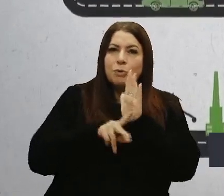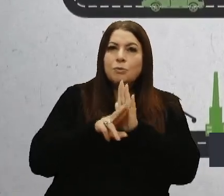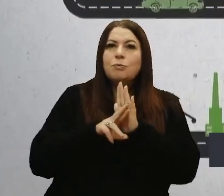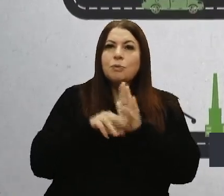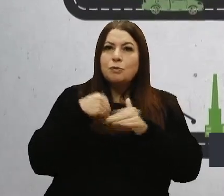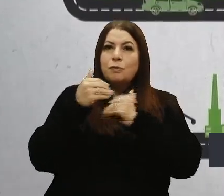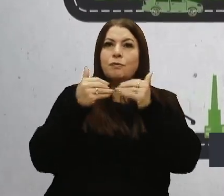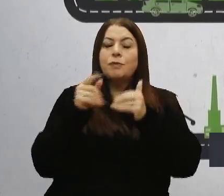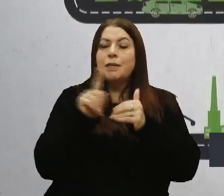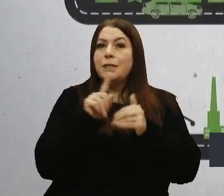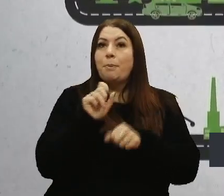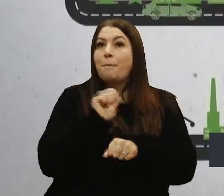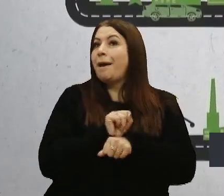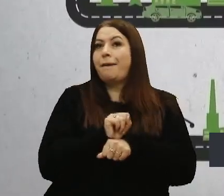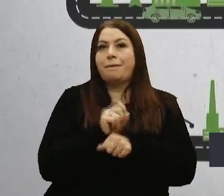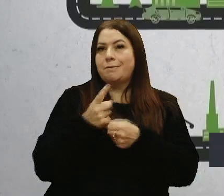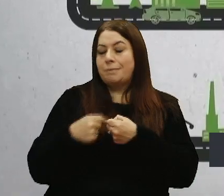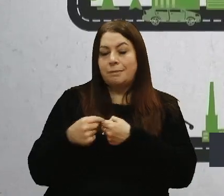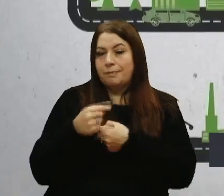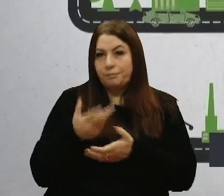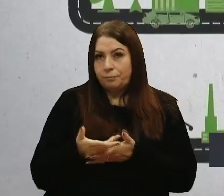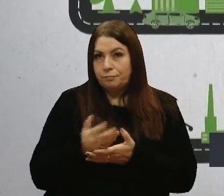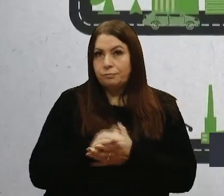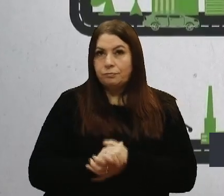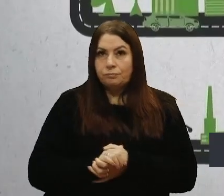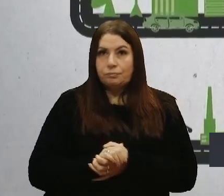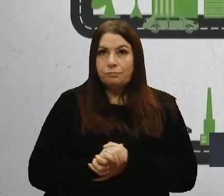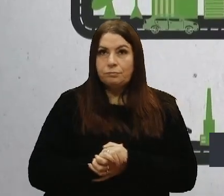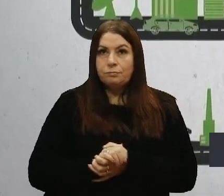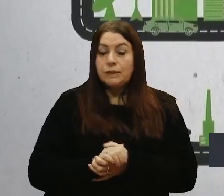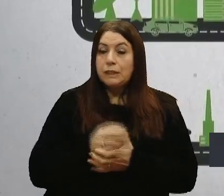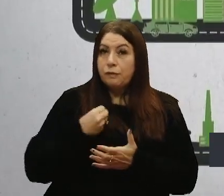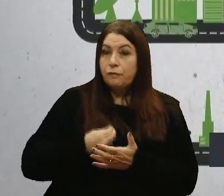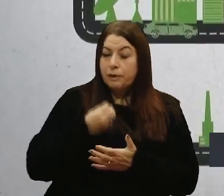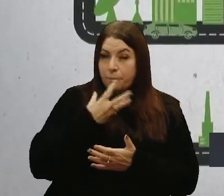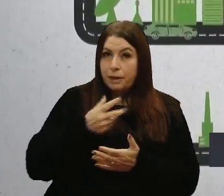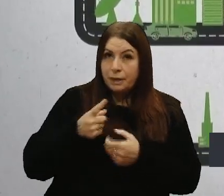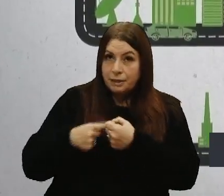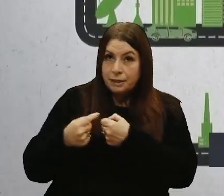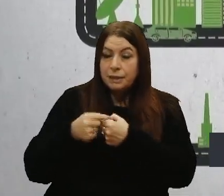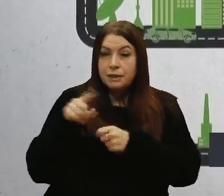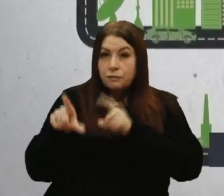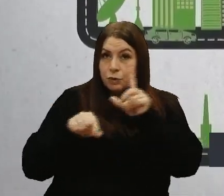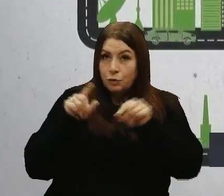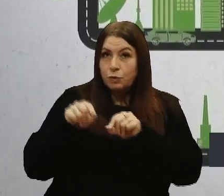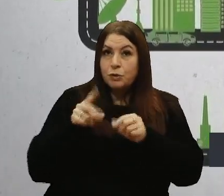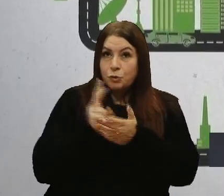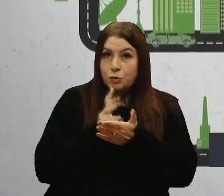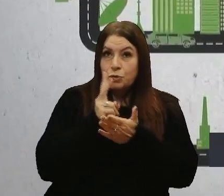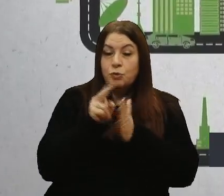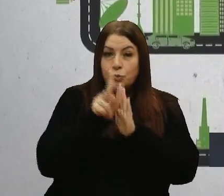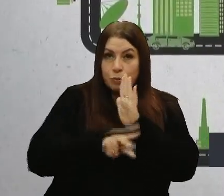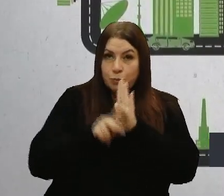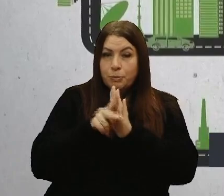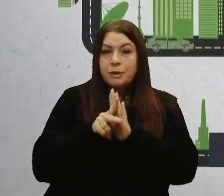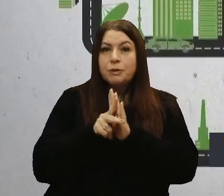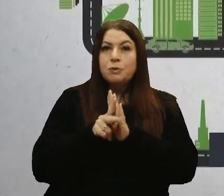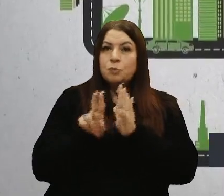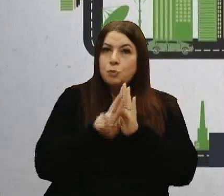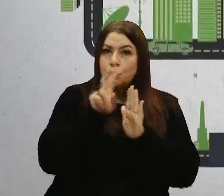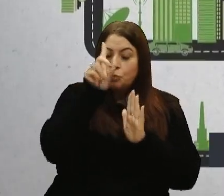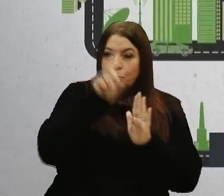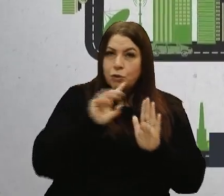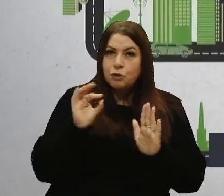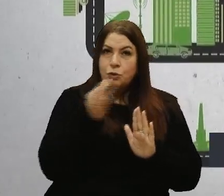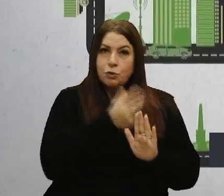e não engessar a cidade. Se viver bem na cidade que você escolheu segue nos seus planos, use o direito que